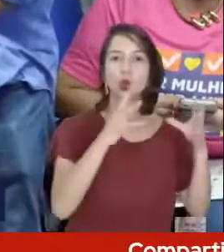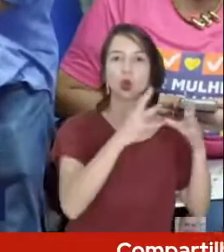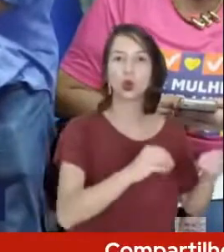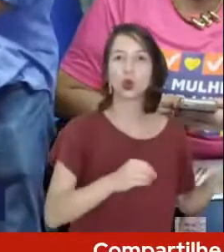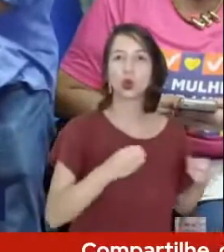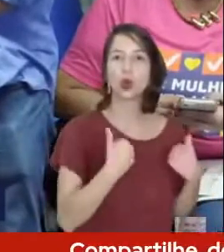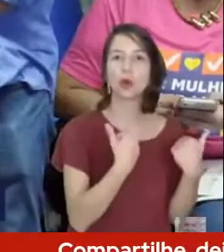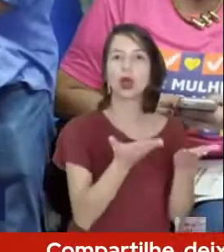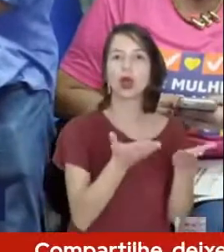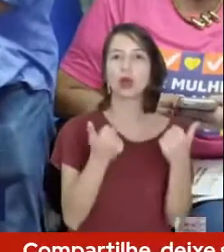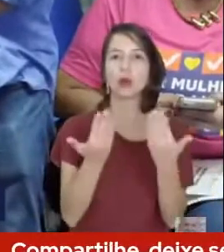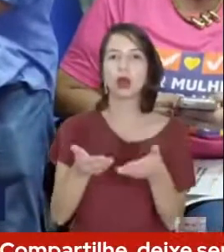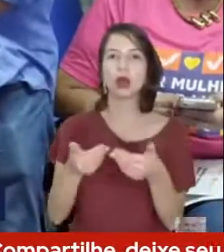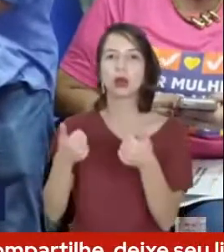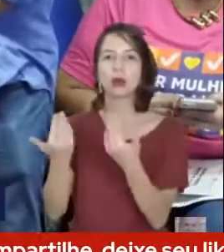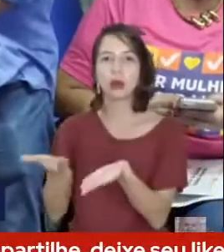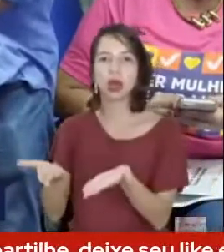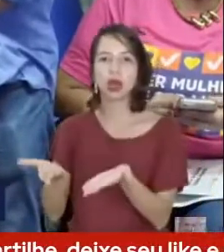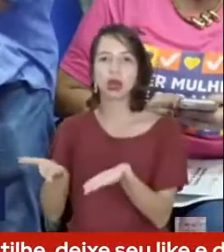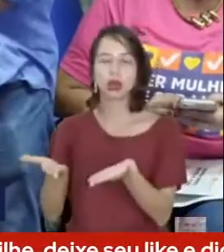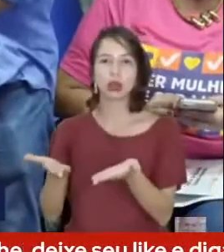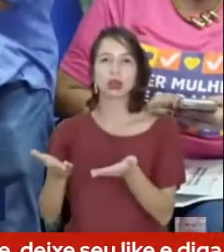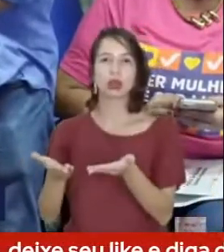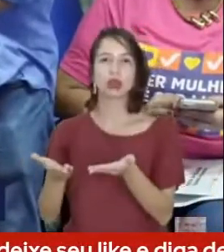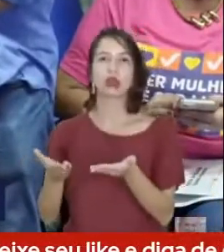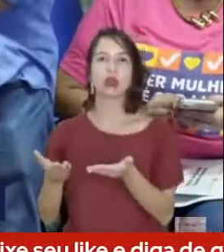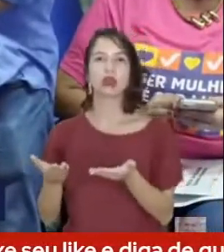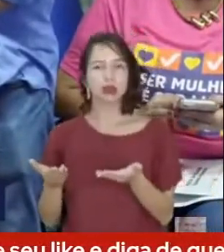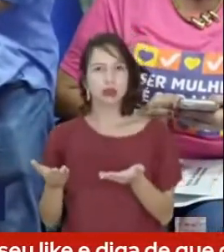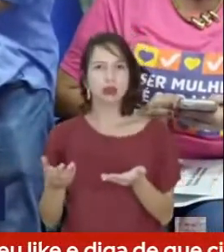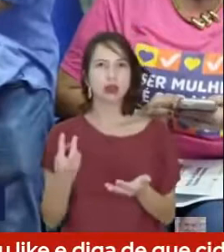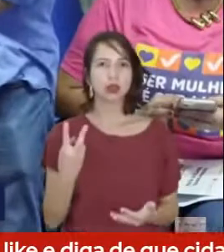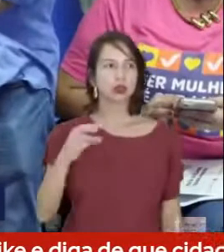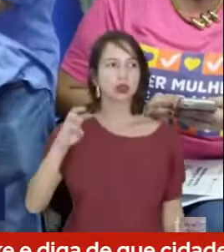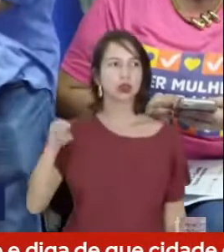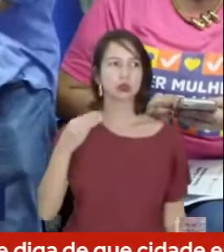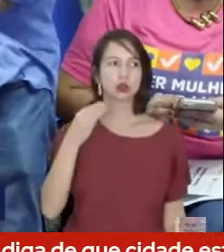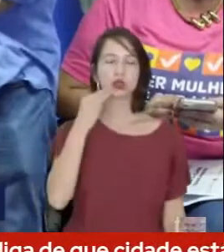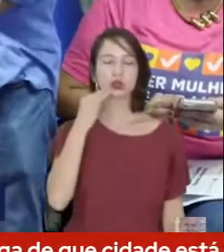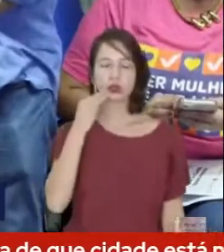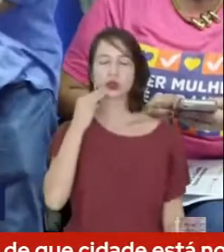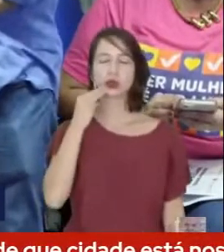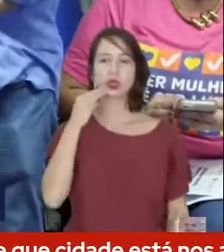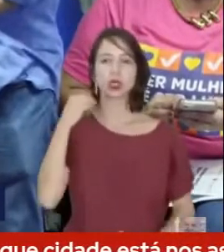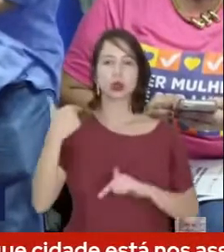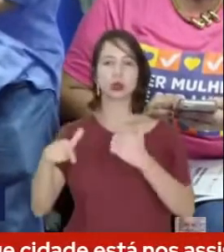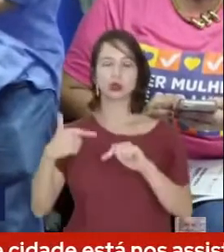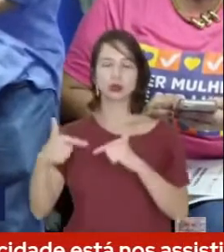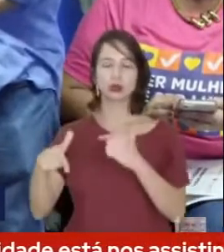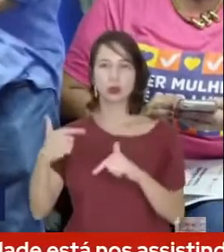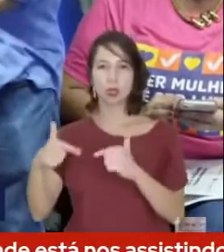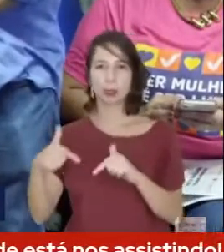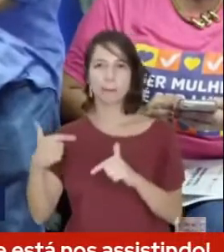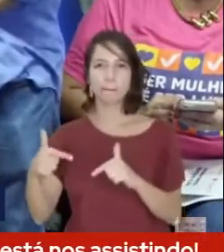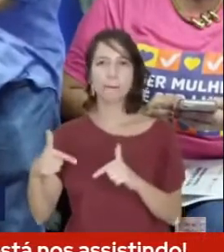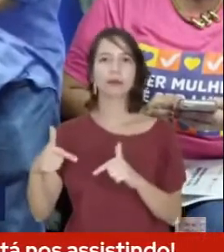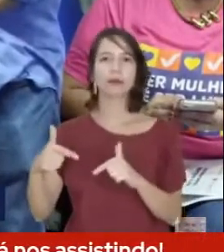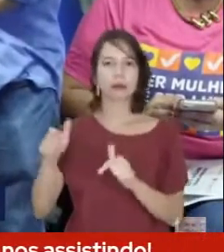2.000 trabalhadores. Né? E somos apenas